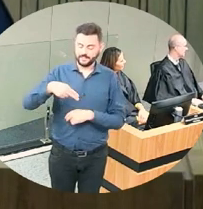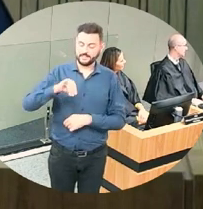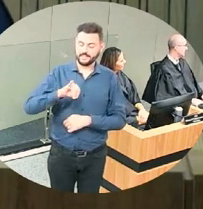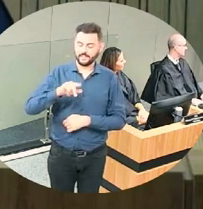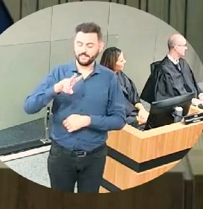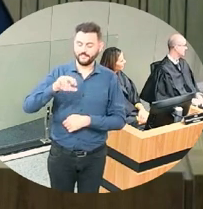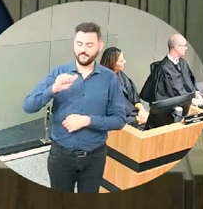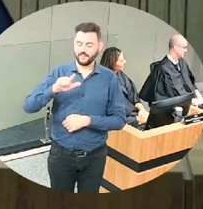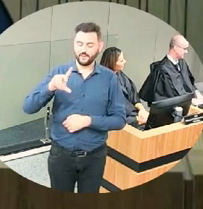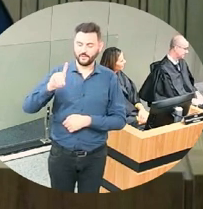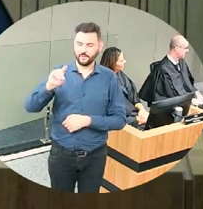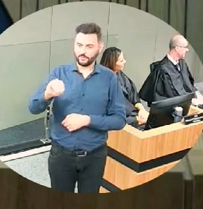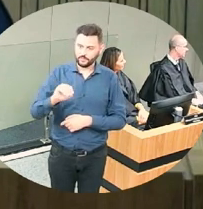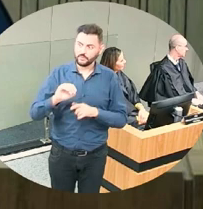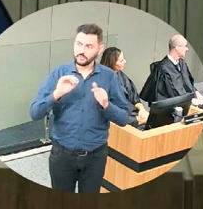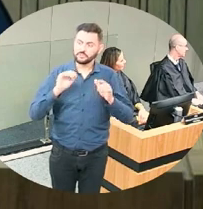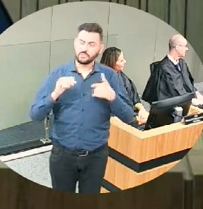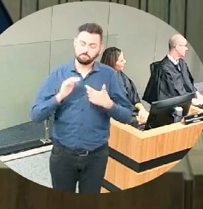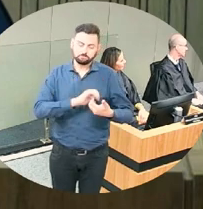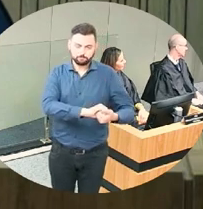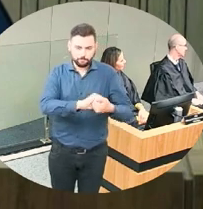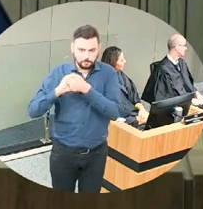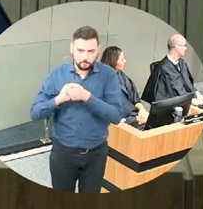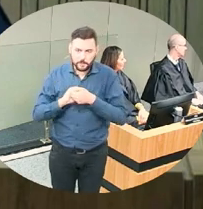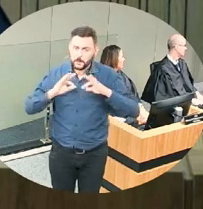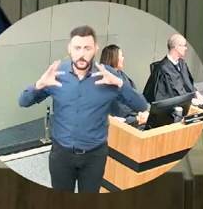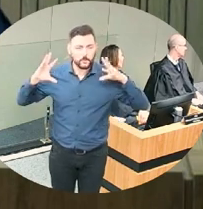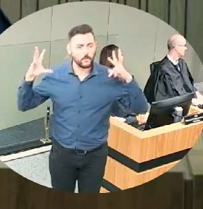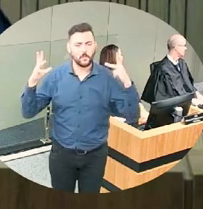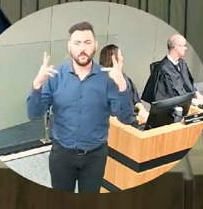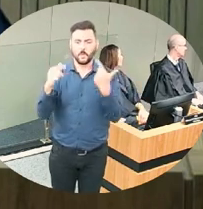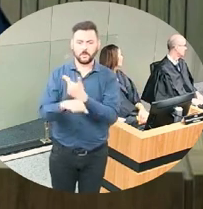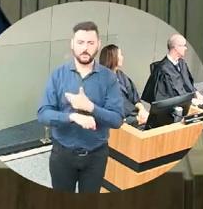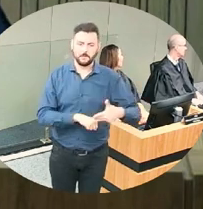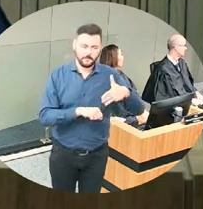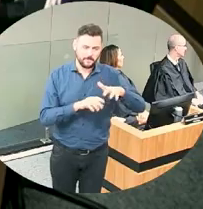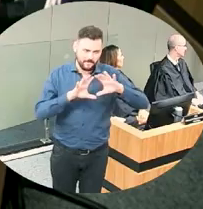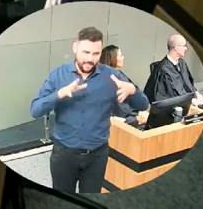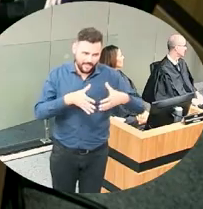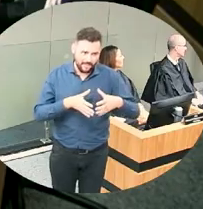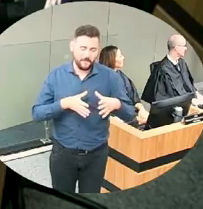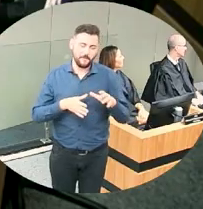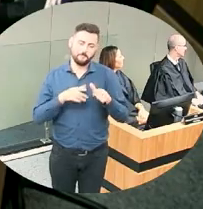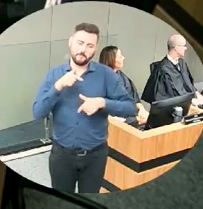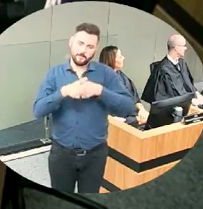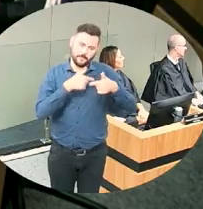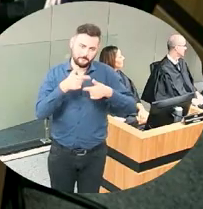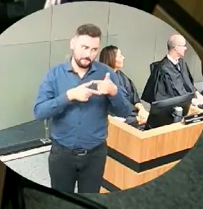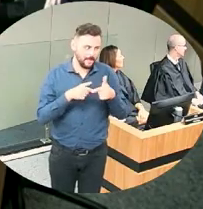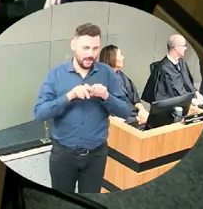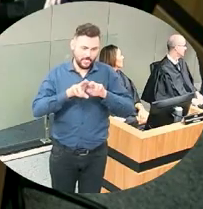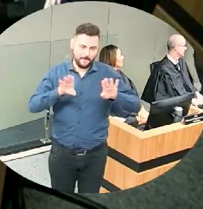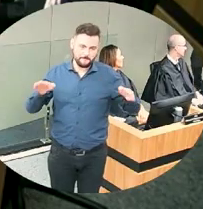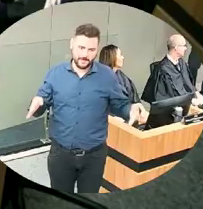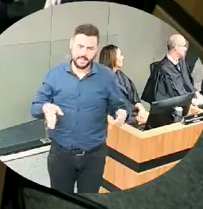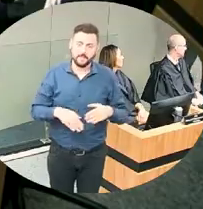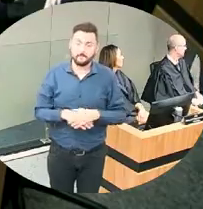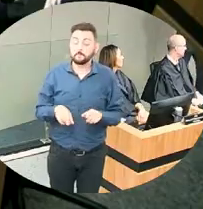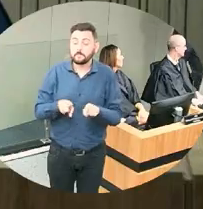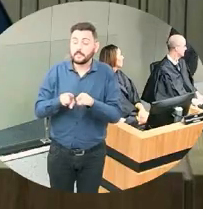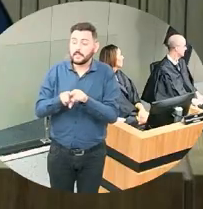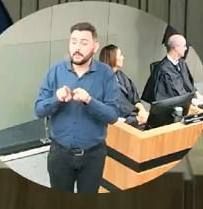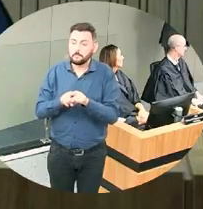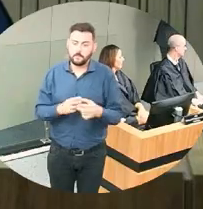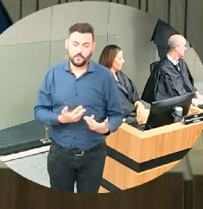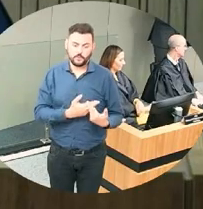stanchev na pessoa de quem cumprimento todos os magistrados desse tribunal excelentíssimo procurador